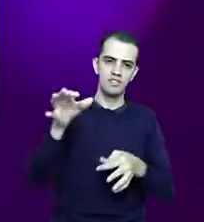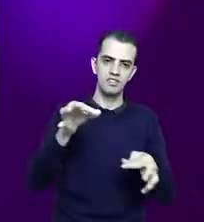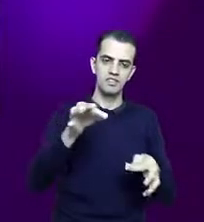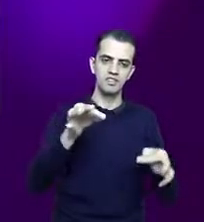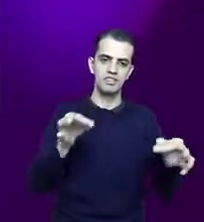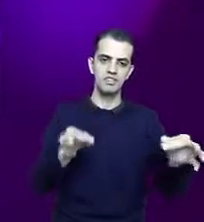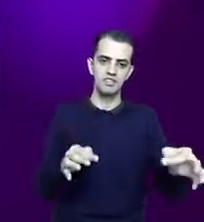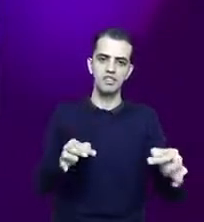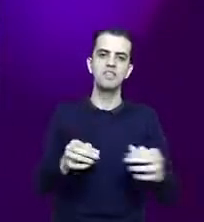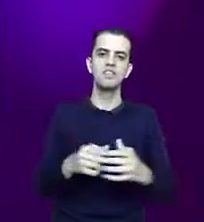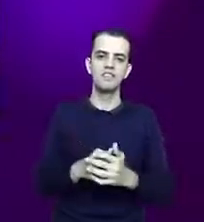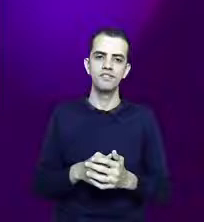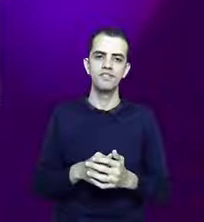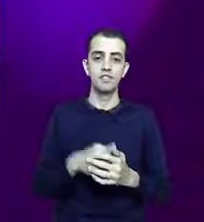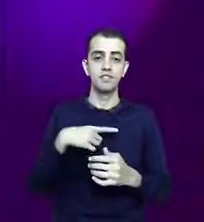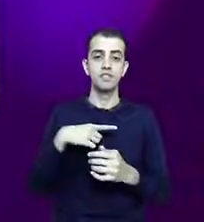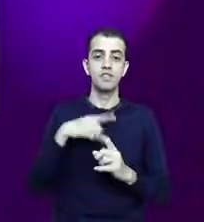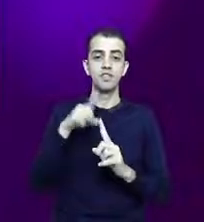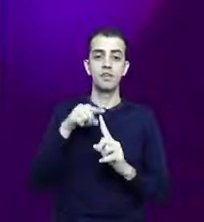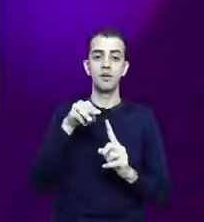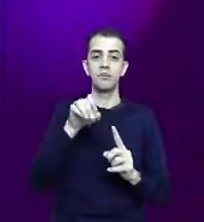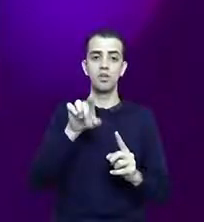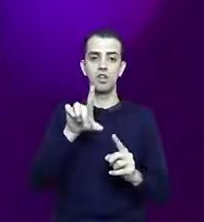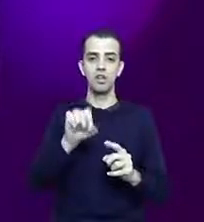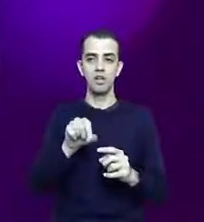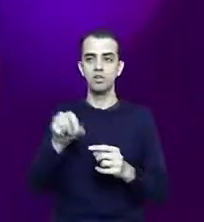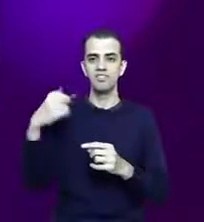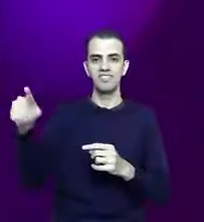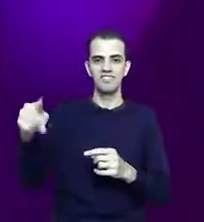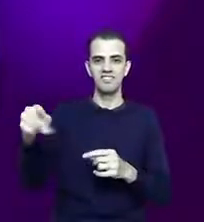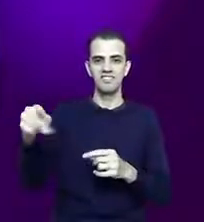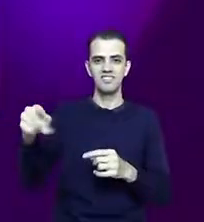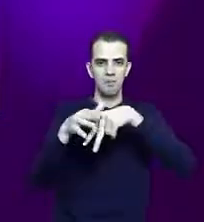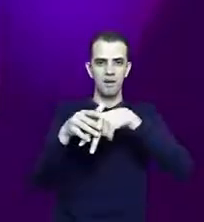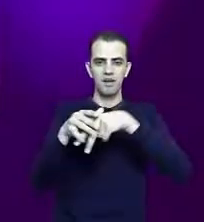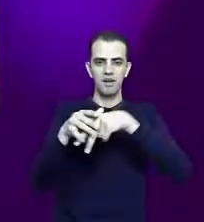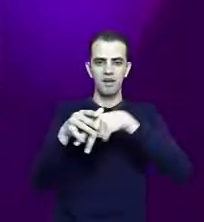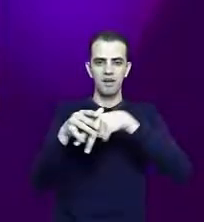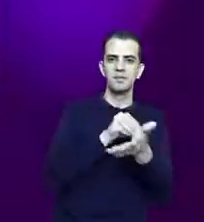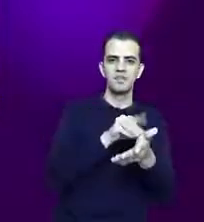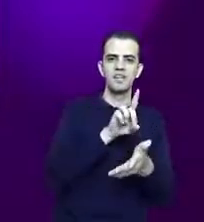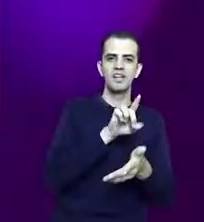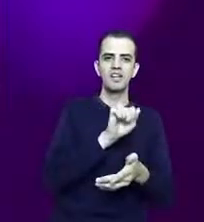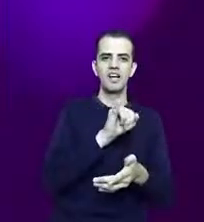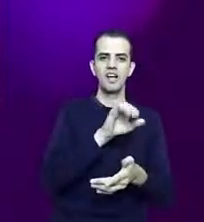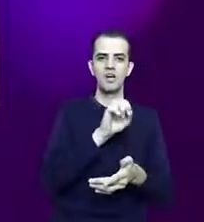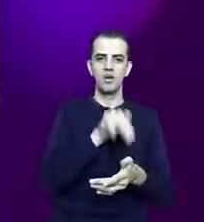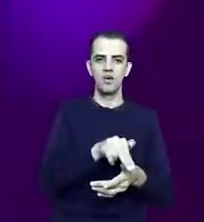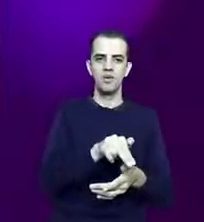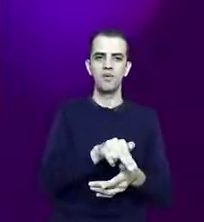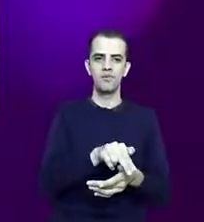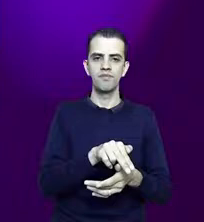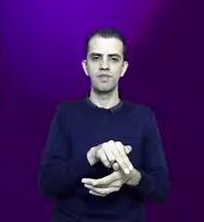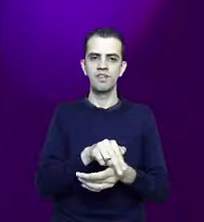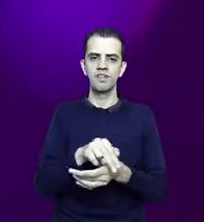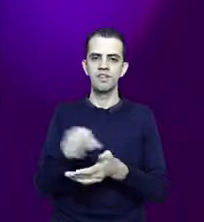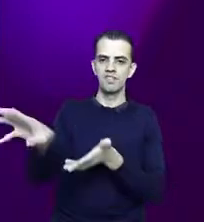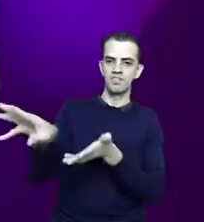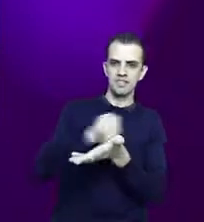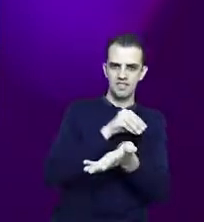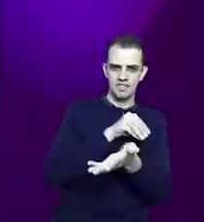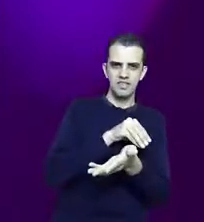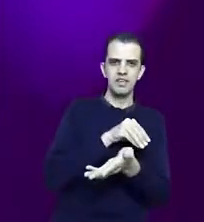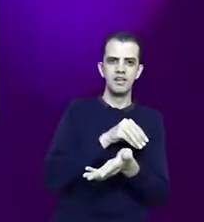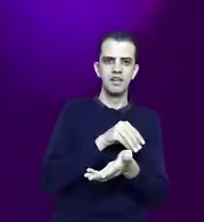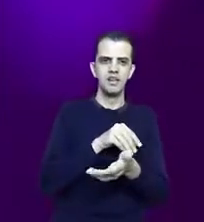de escápula do paciente gerados por um arquivo DICOM. Com esse guia, que é o importante para o posicionamento durante a cirurgia,